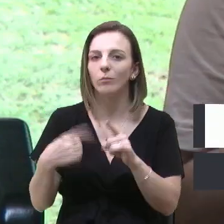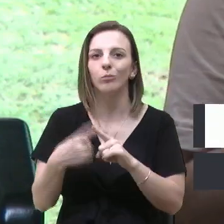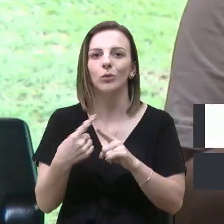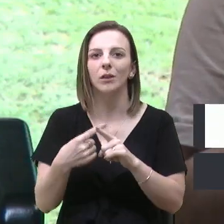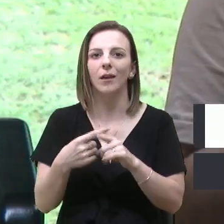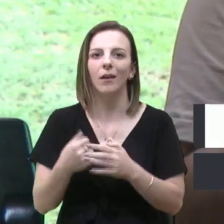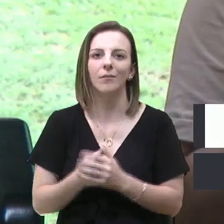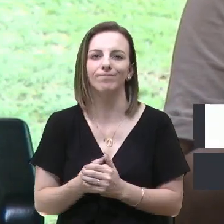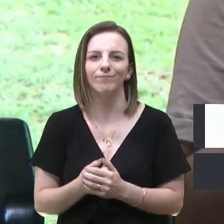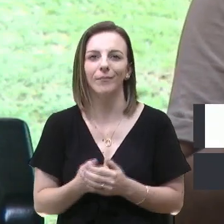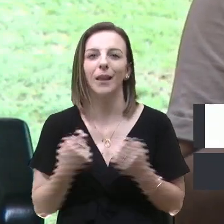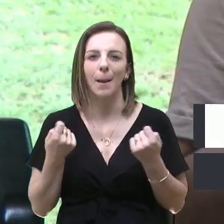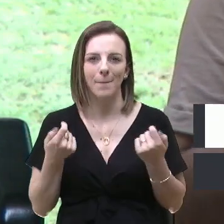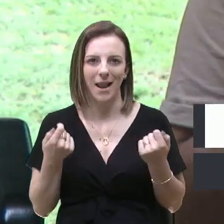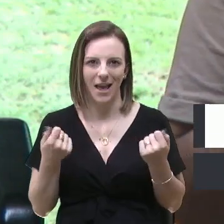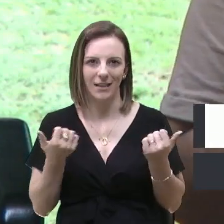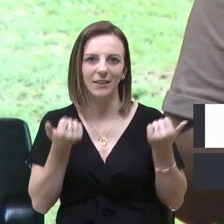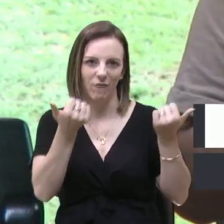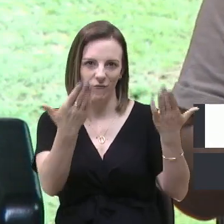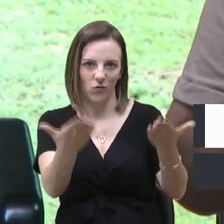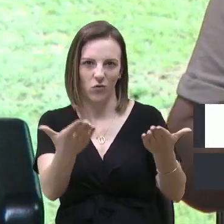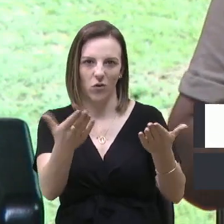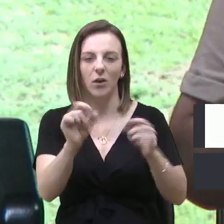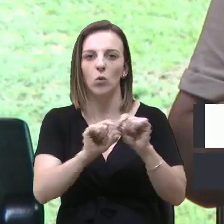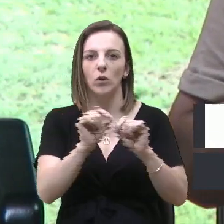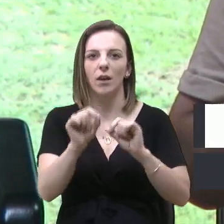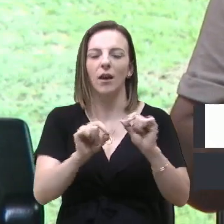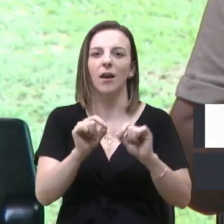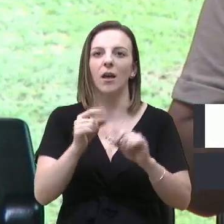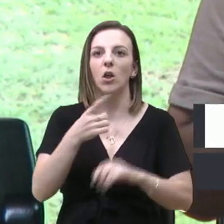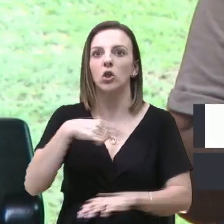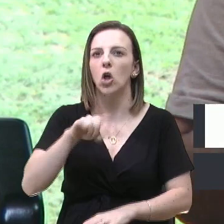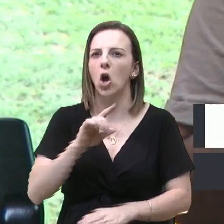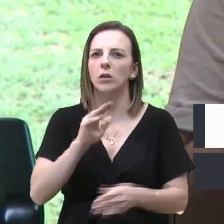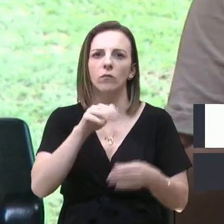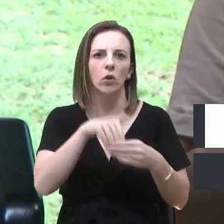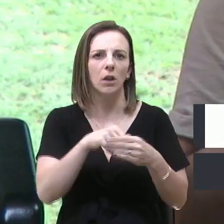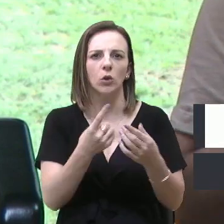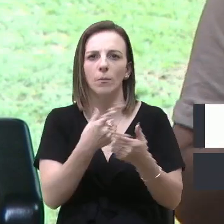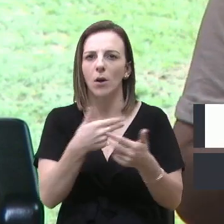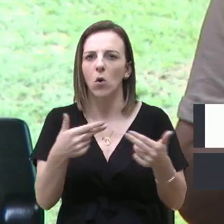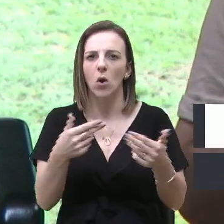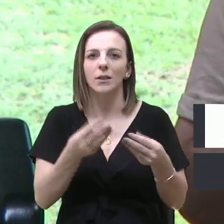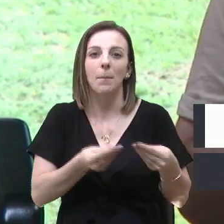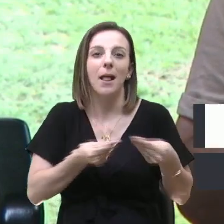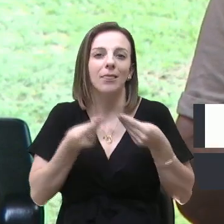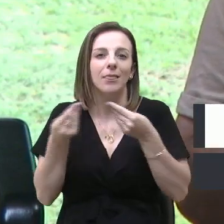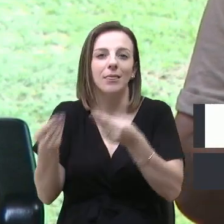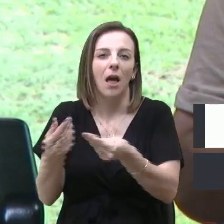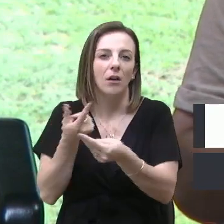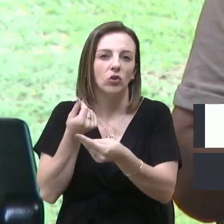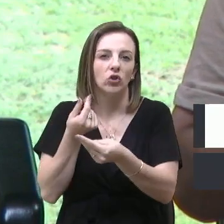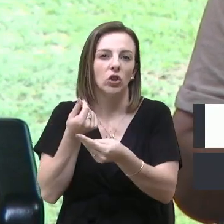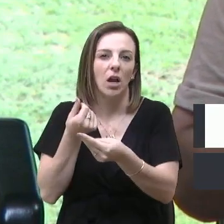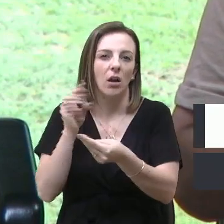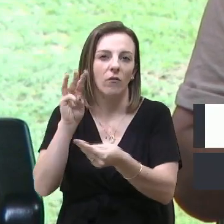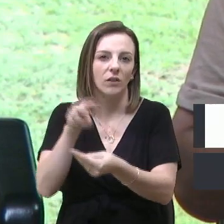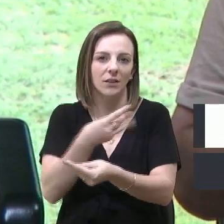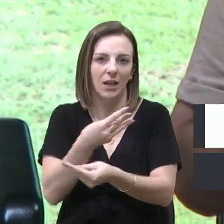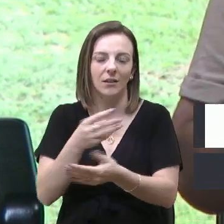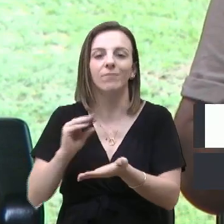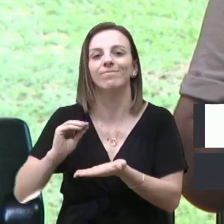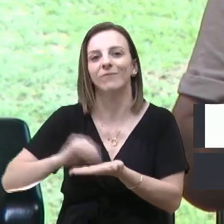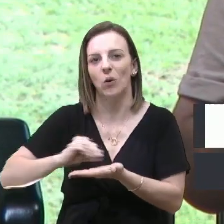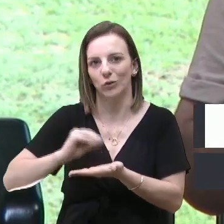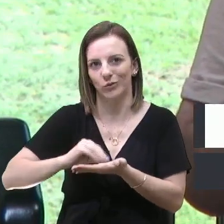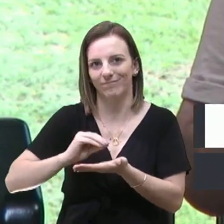transparece lá para fora que nós estamos votando algo extraordinariamente para dar dinheiro para a Visat. Faltou isso da Secretaria